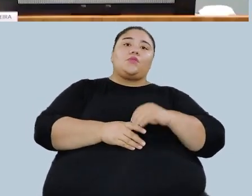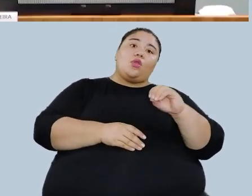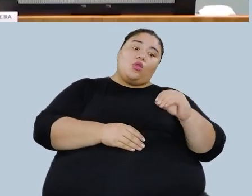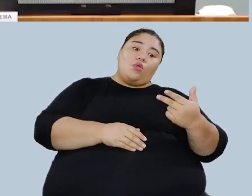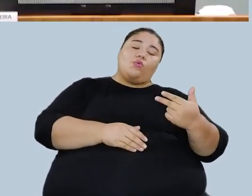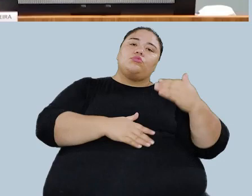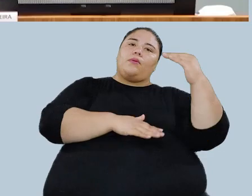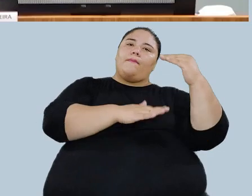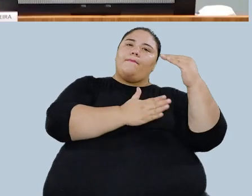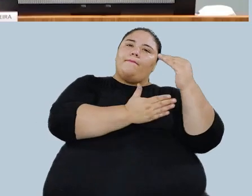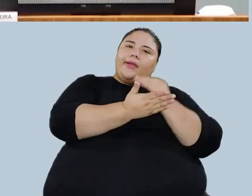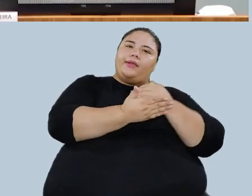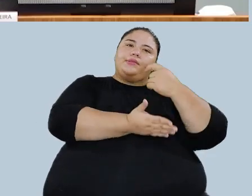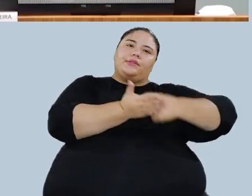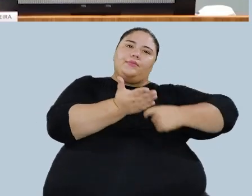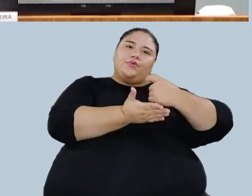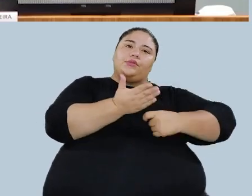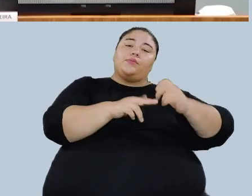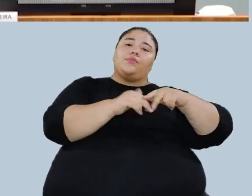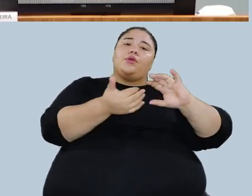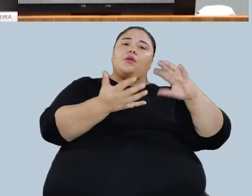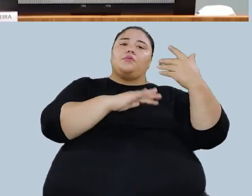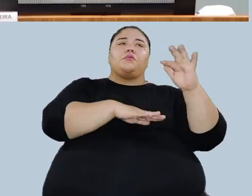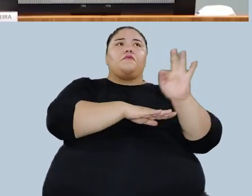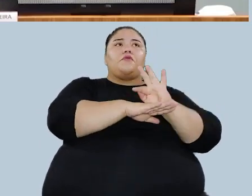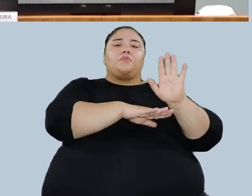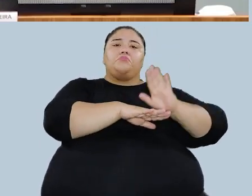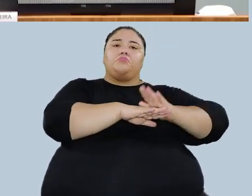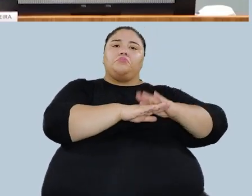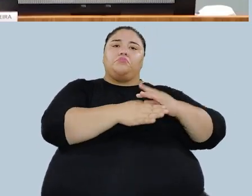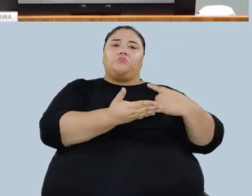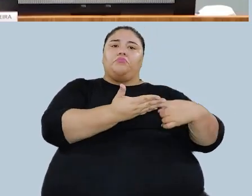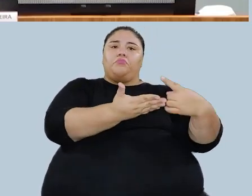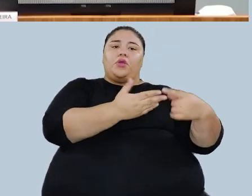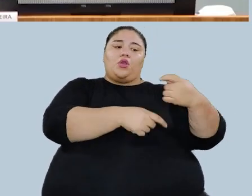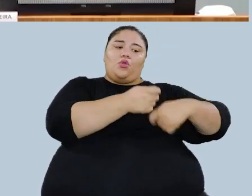ou de baixa tributação, às vezes, que levou a isso, uma formalização